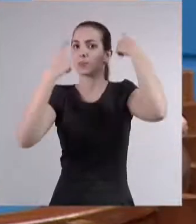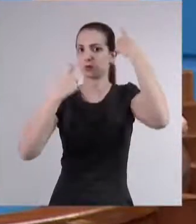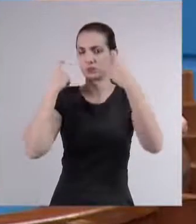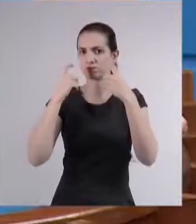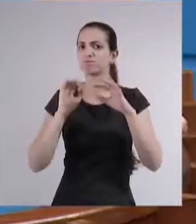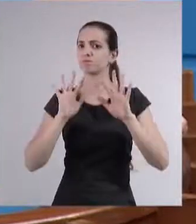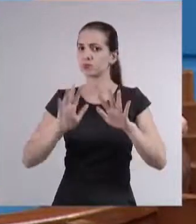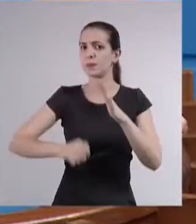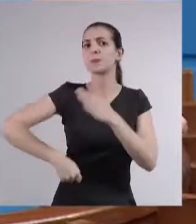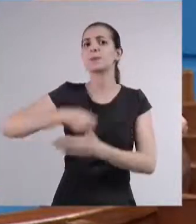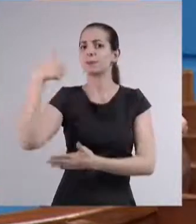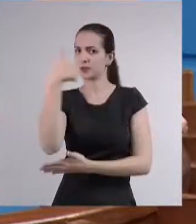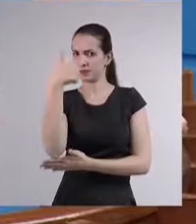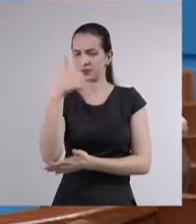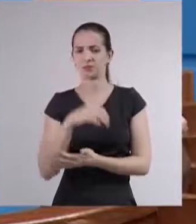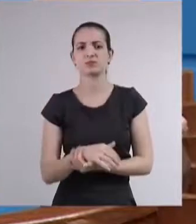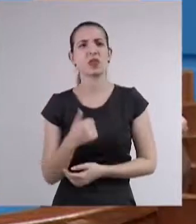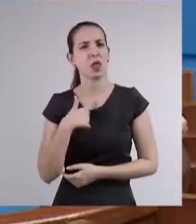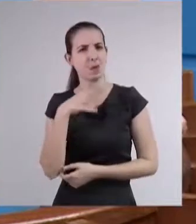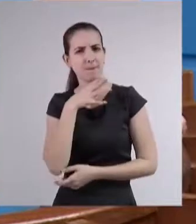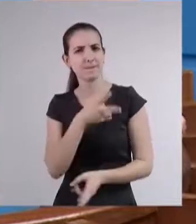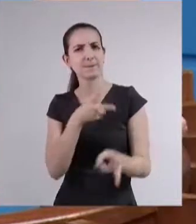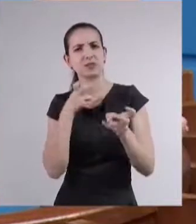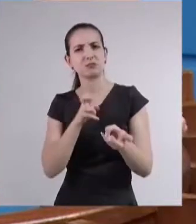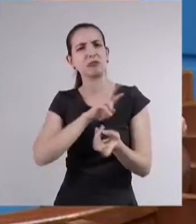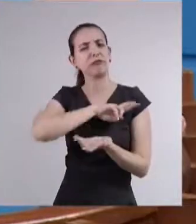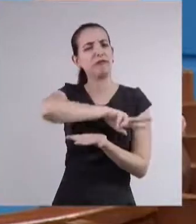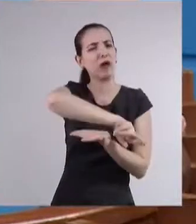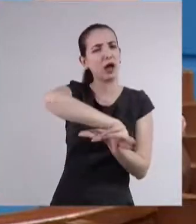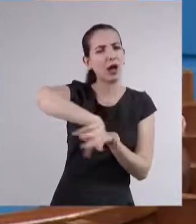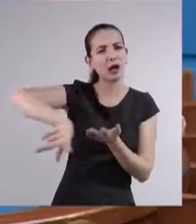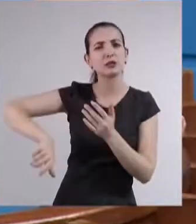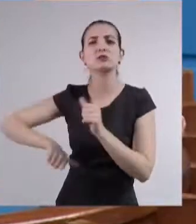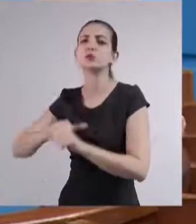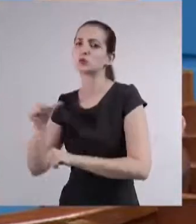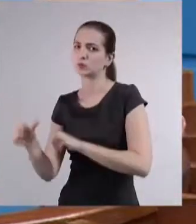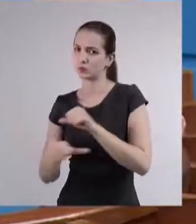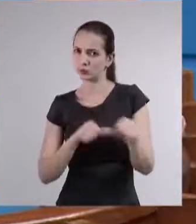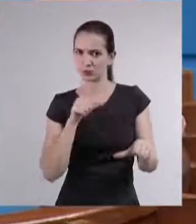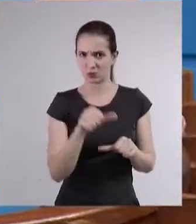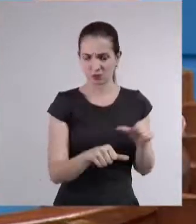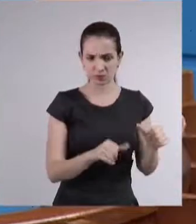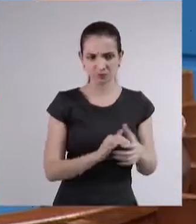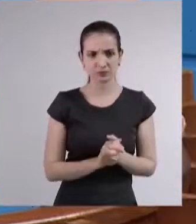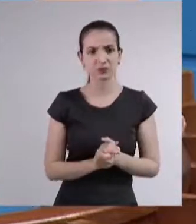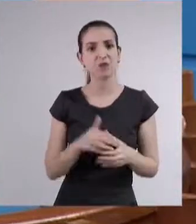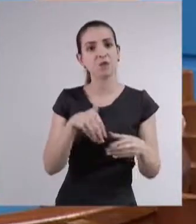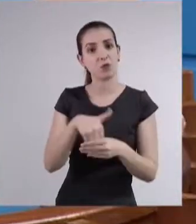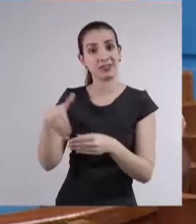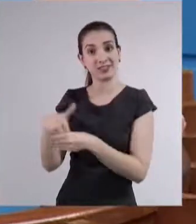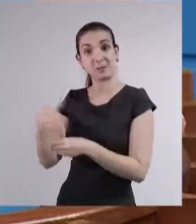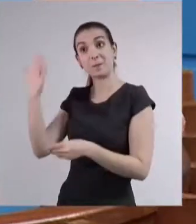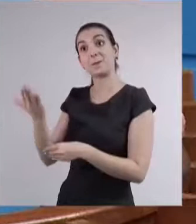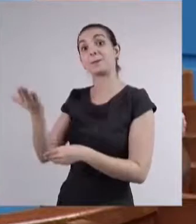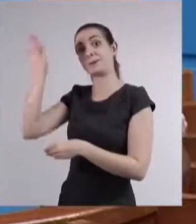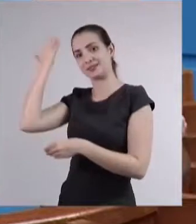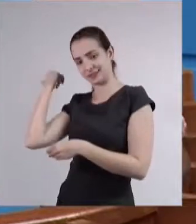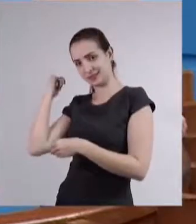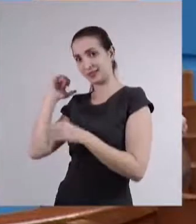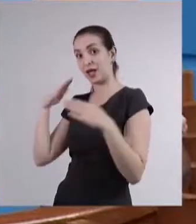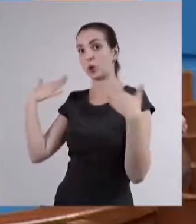eu vejo que muita coisa mudou das eleições passadas para